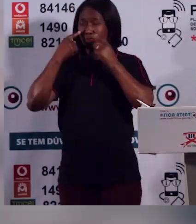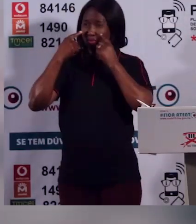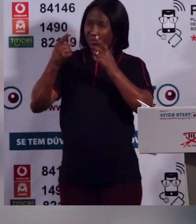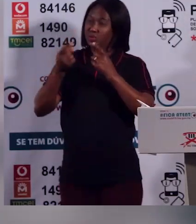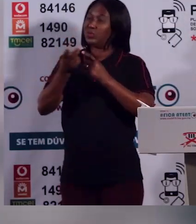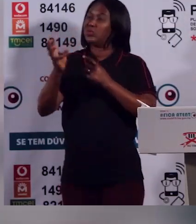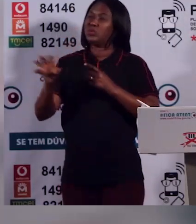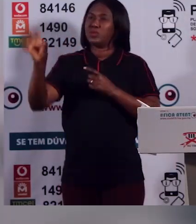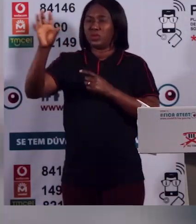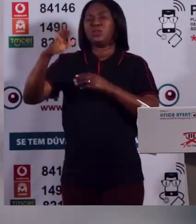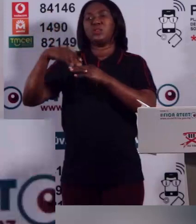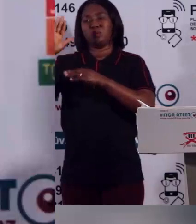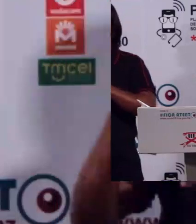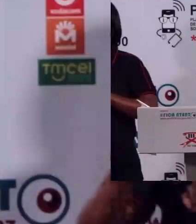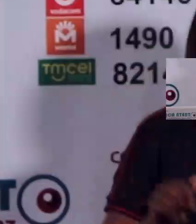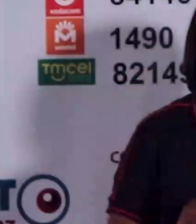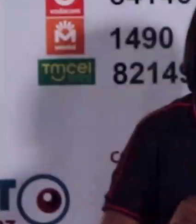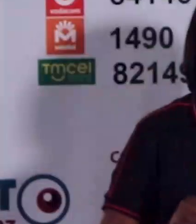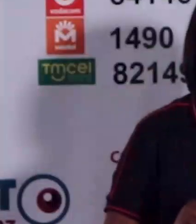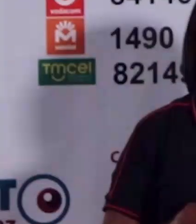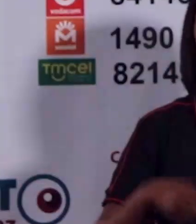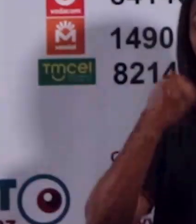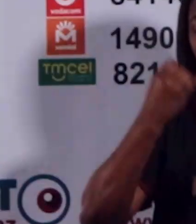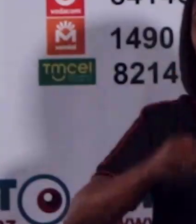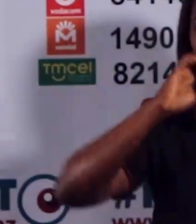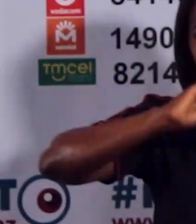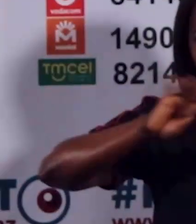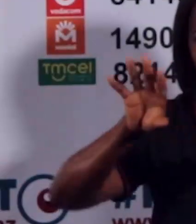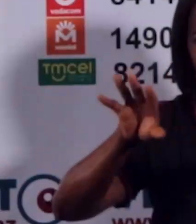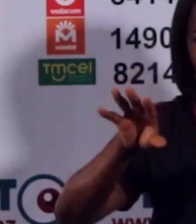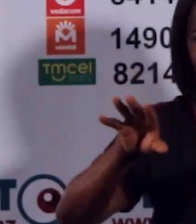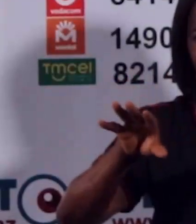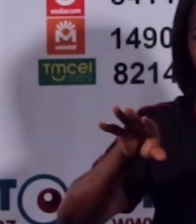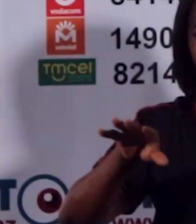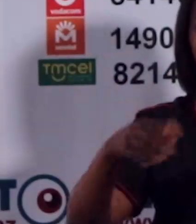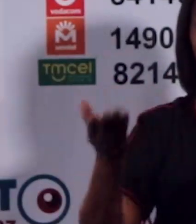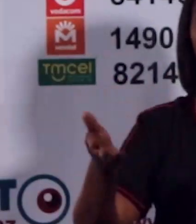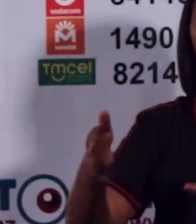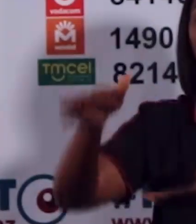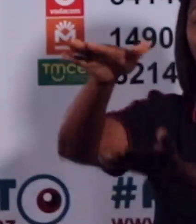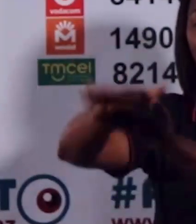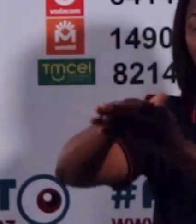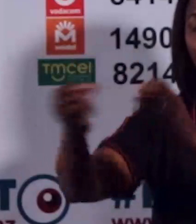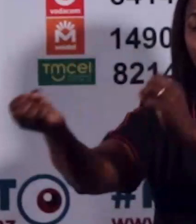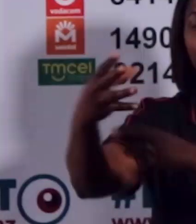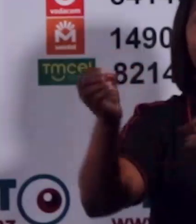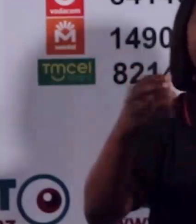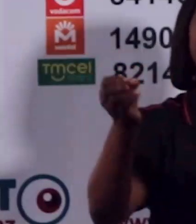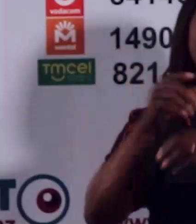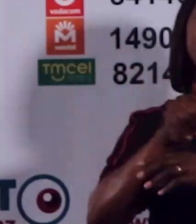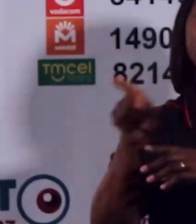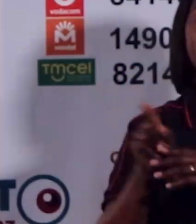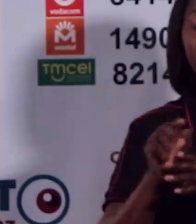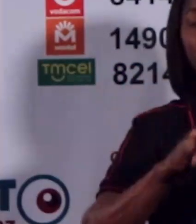da região. A última mensagem, a transmissão local é a forma predominante de